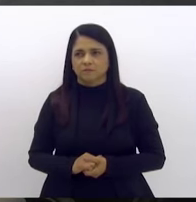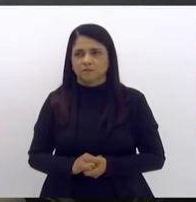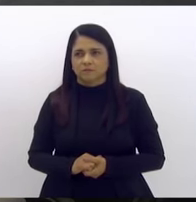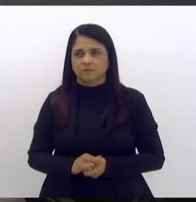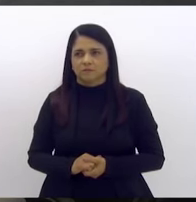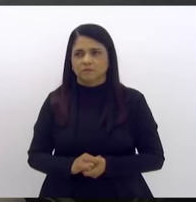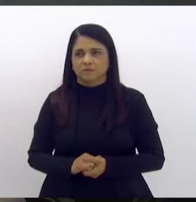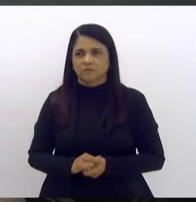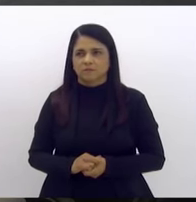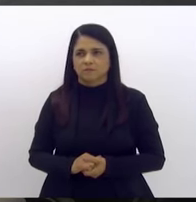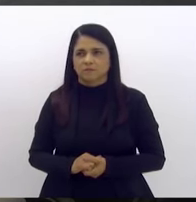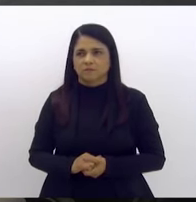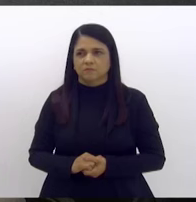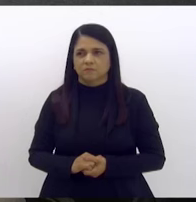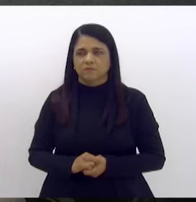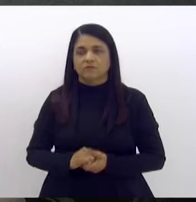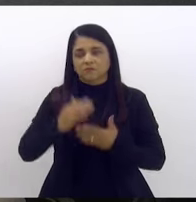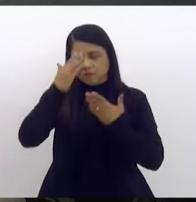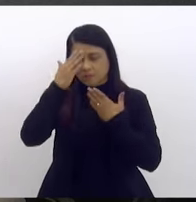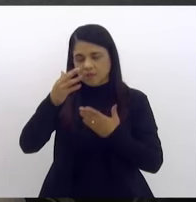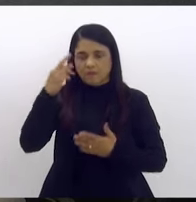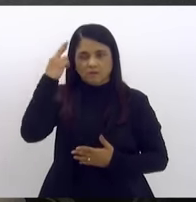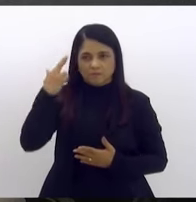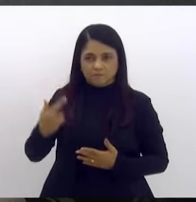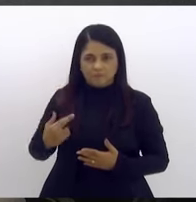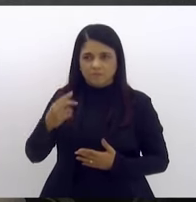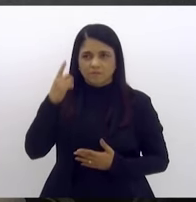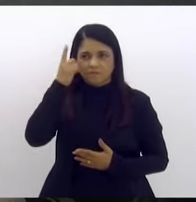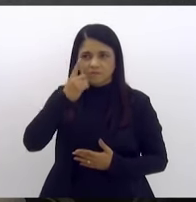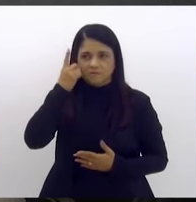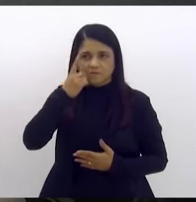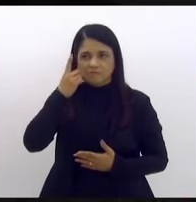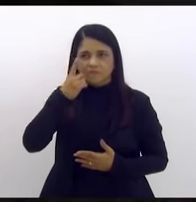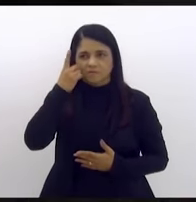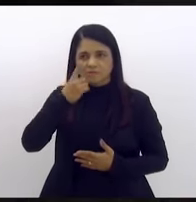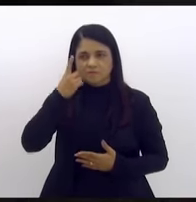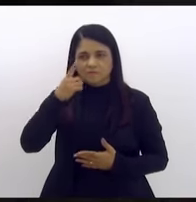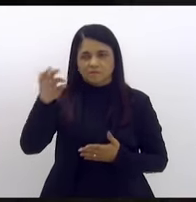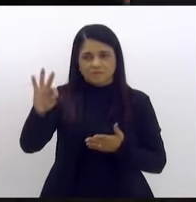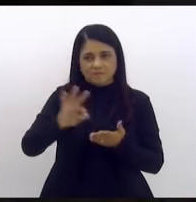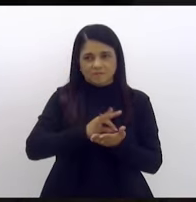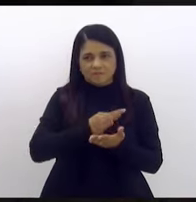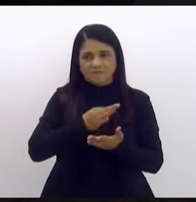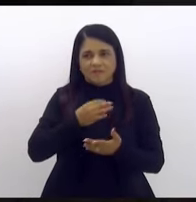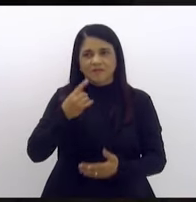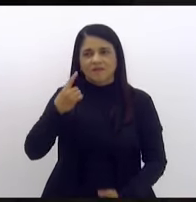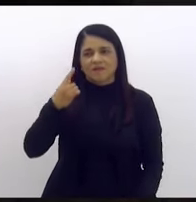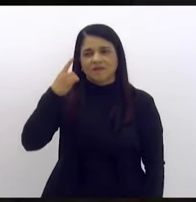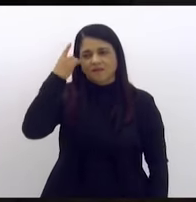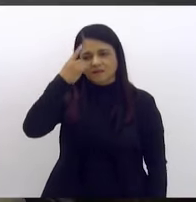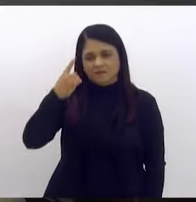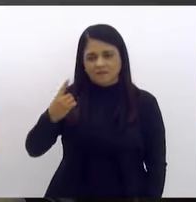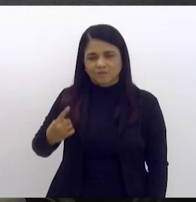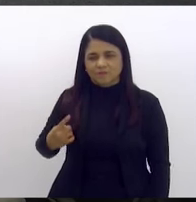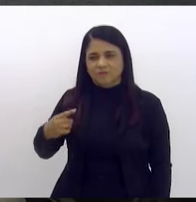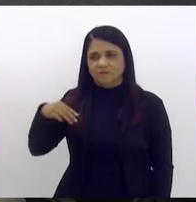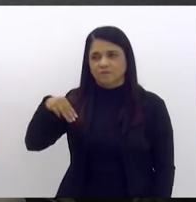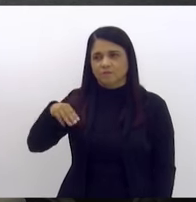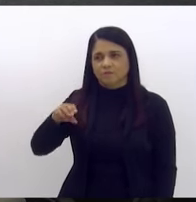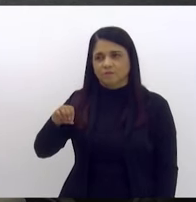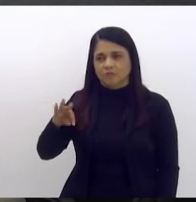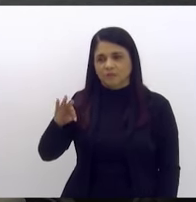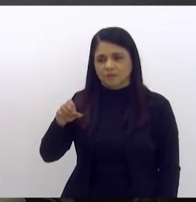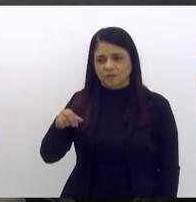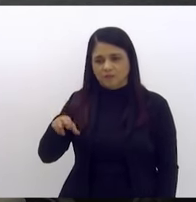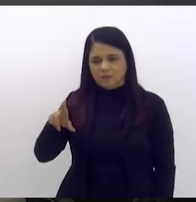Obrigado, nossa nobre deputada Renata Souza. Próxima oradora aqui, nossa nobre deputada Dani Monteiro.